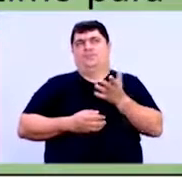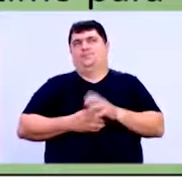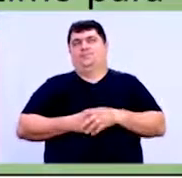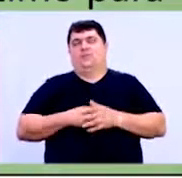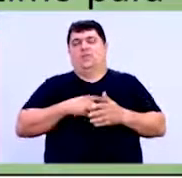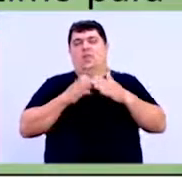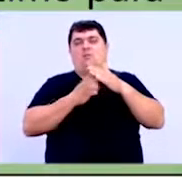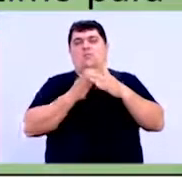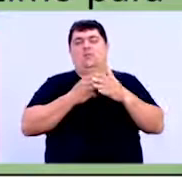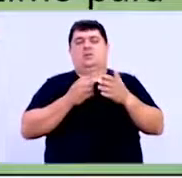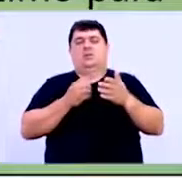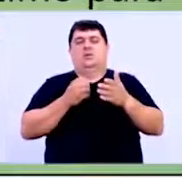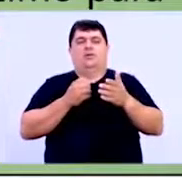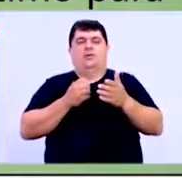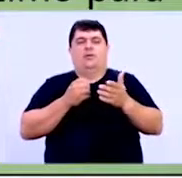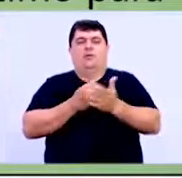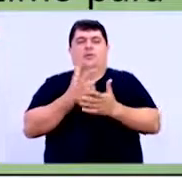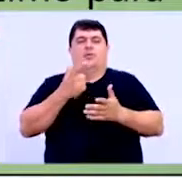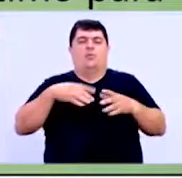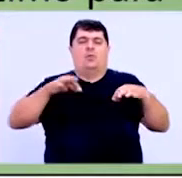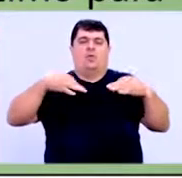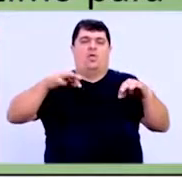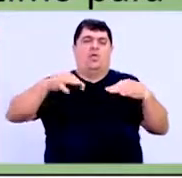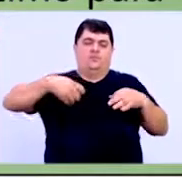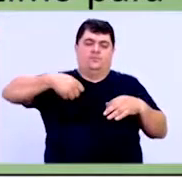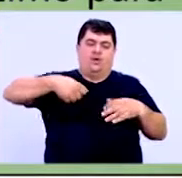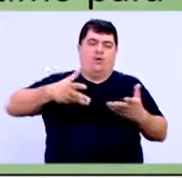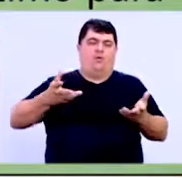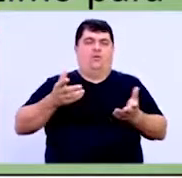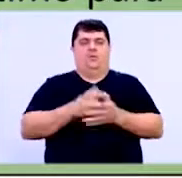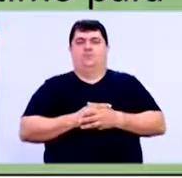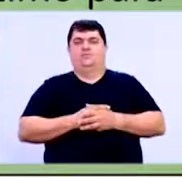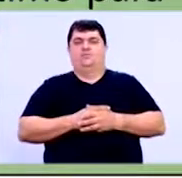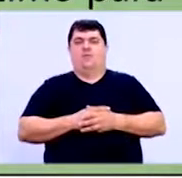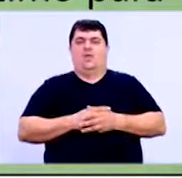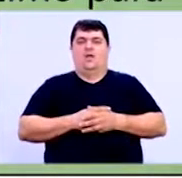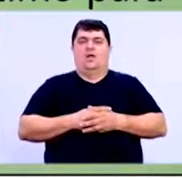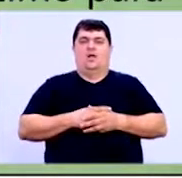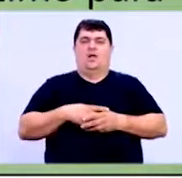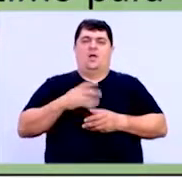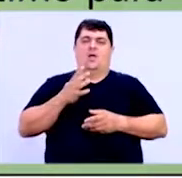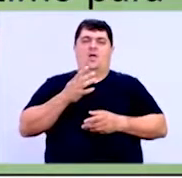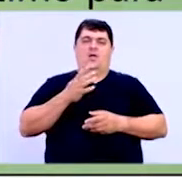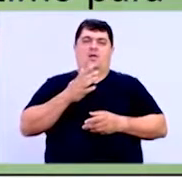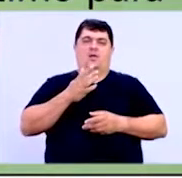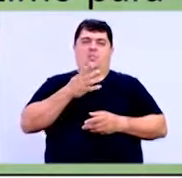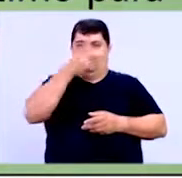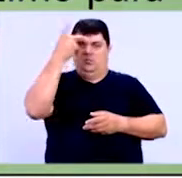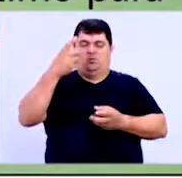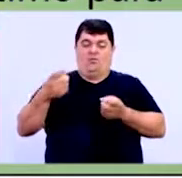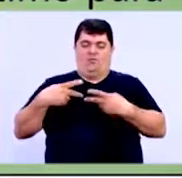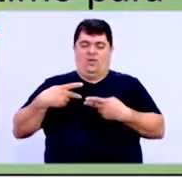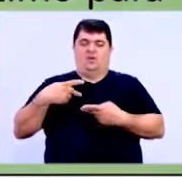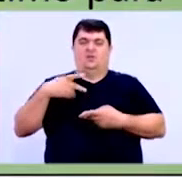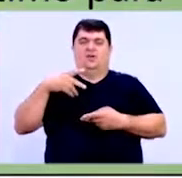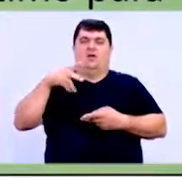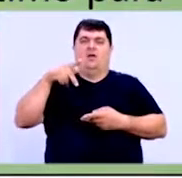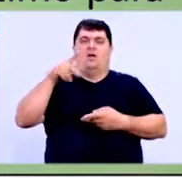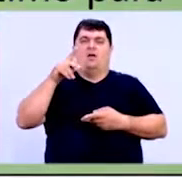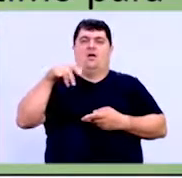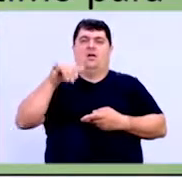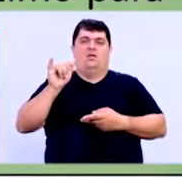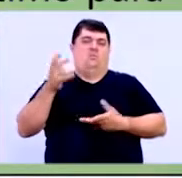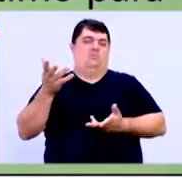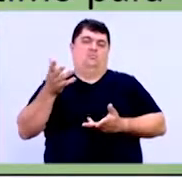compra embalagens. A gente trabalha só com embalagem. E o meu fornecedor é a KY, que no caso é representada pela